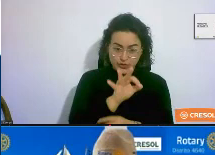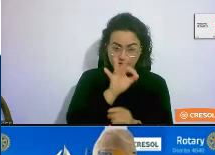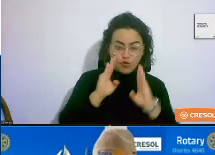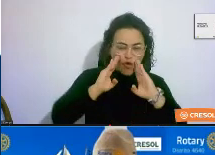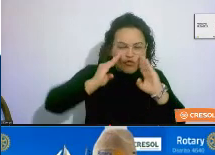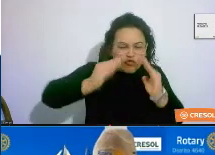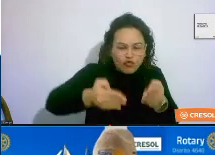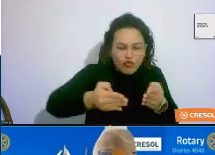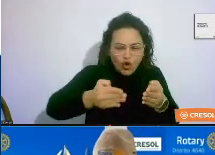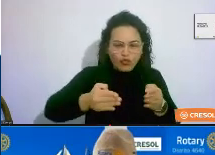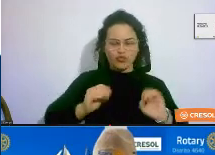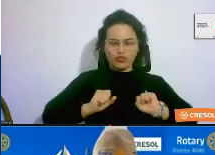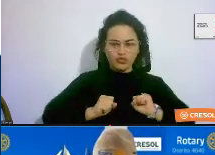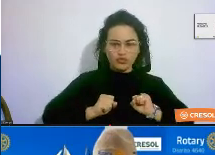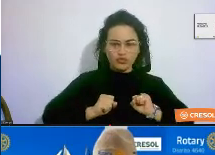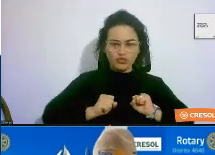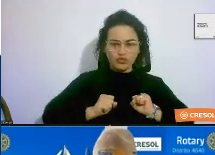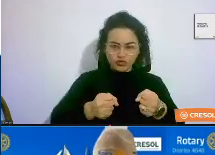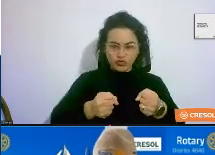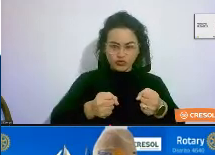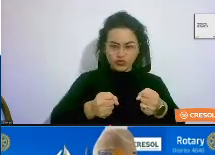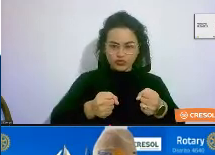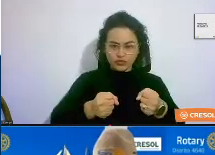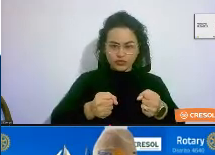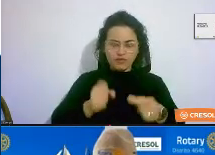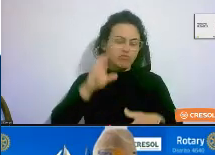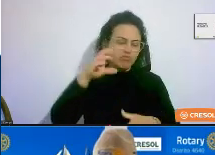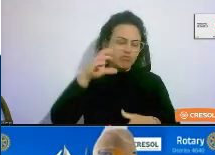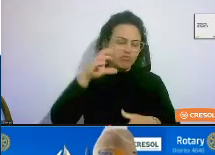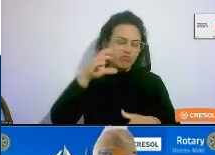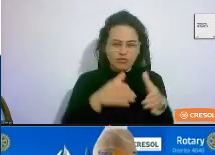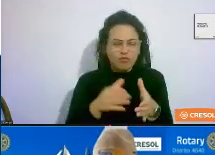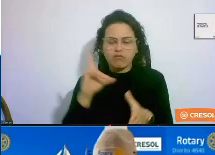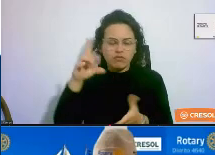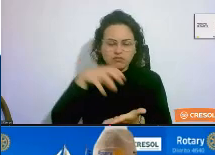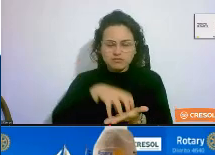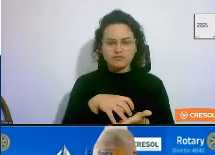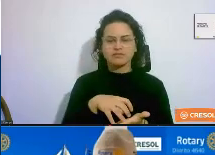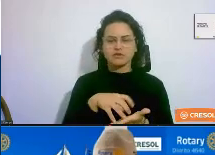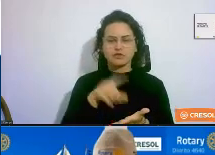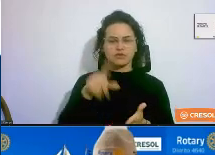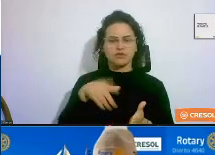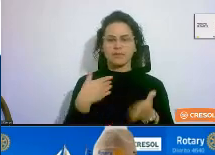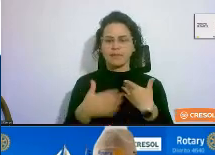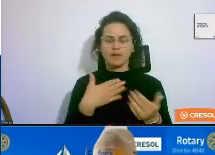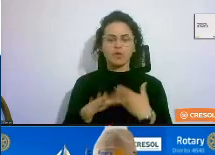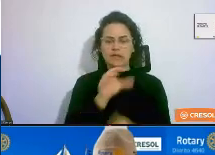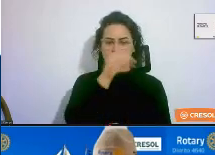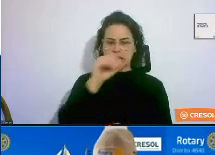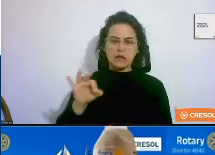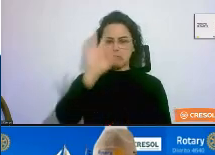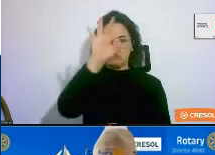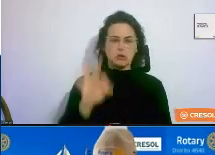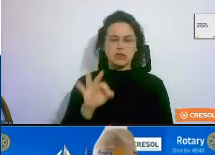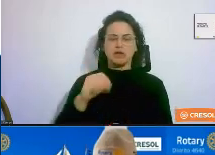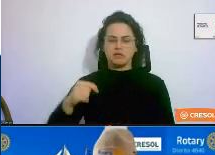o problema dentro de um clube, dentro de um distrito, não adianta você pegar 100%, você vai conseguir